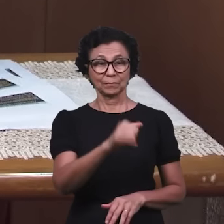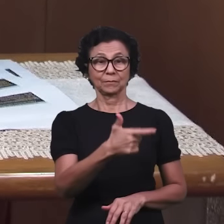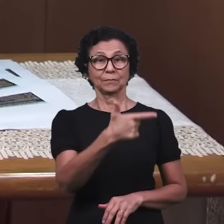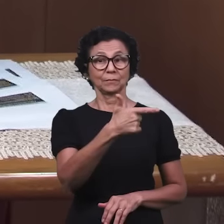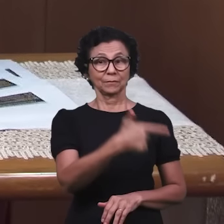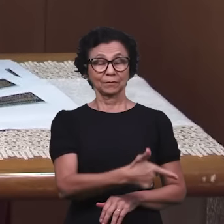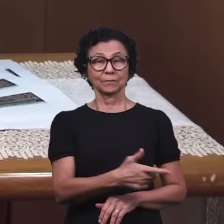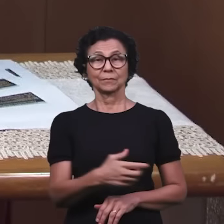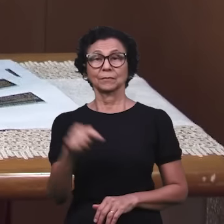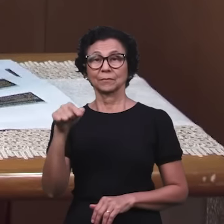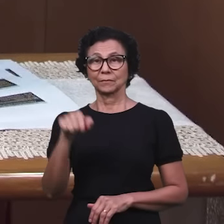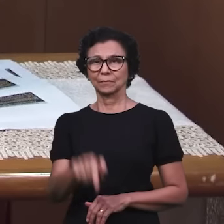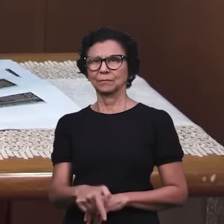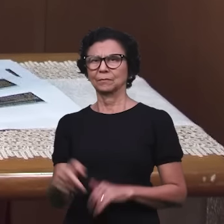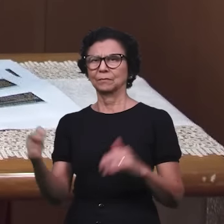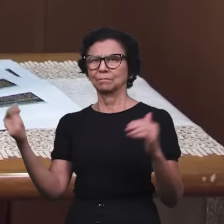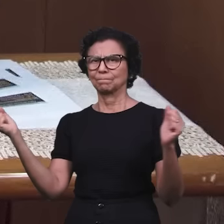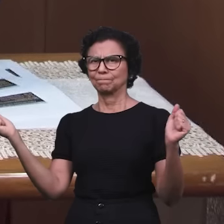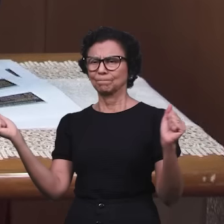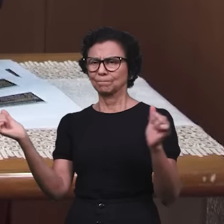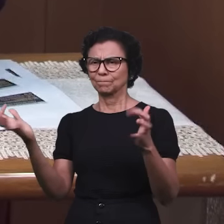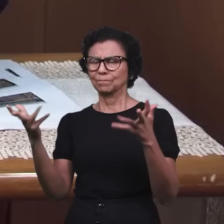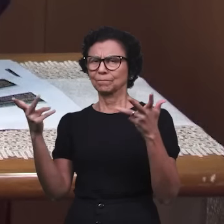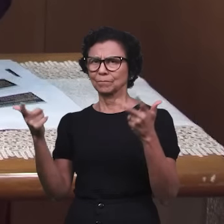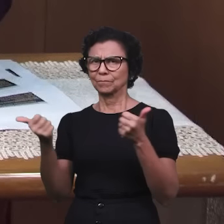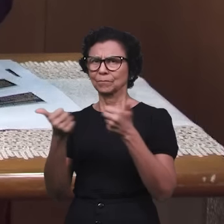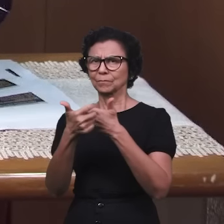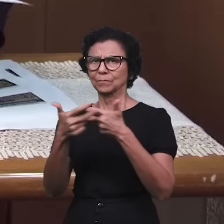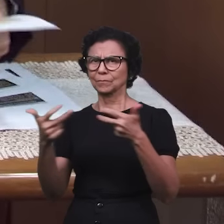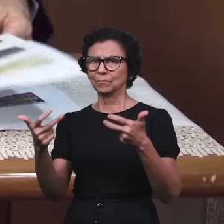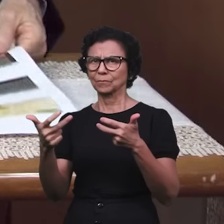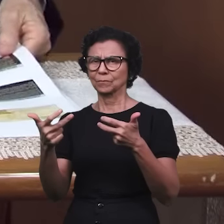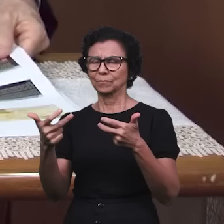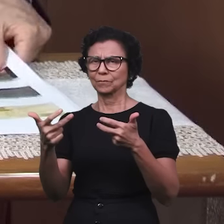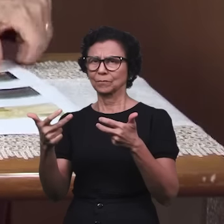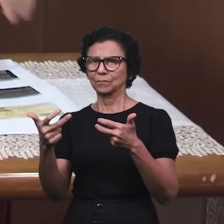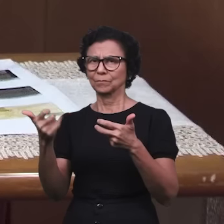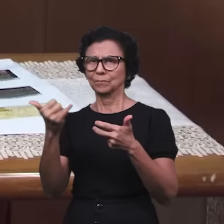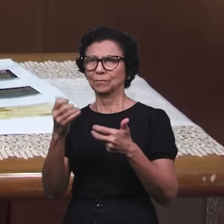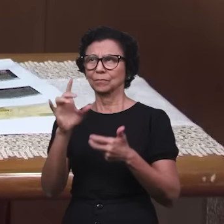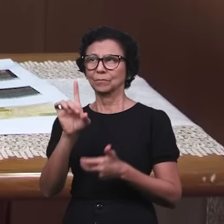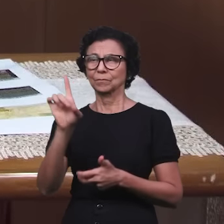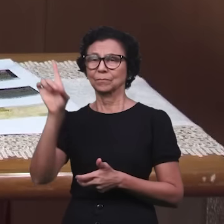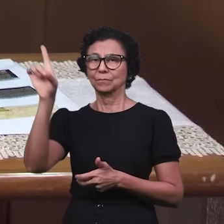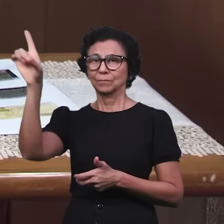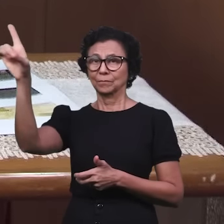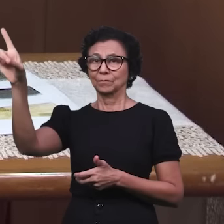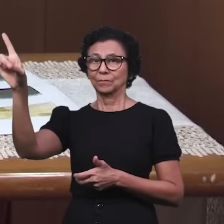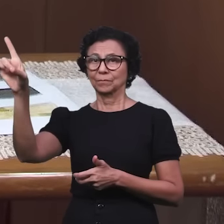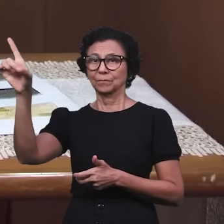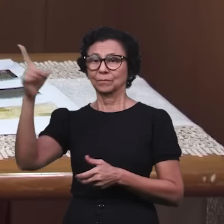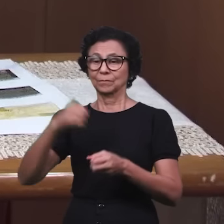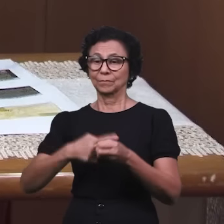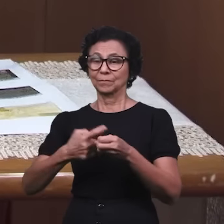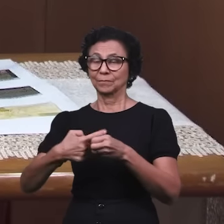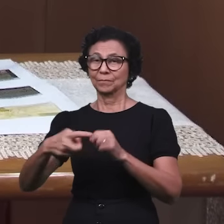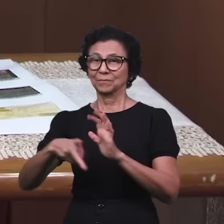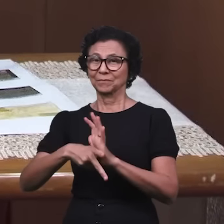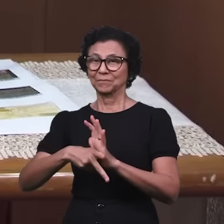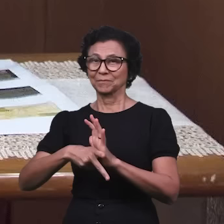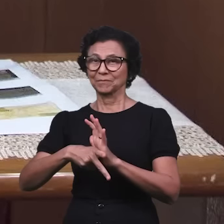Gloriosas coisas se tem dito de ti, ó cidade de Deus. Estão mostrando aqui como que Deus escolheu